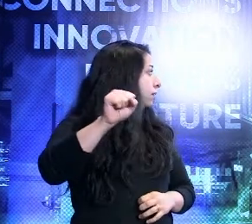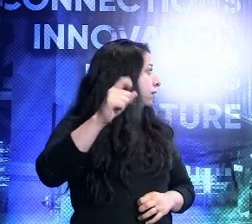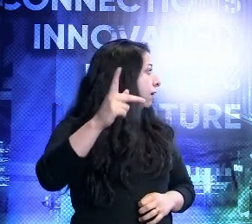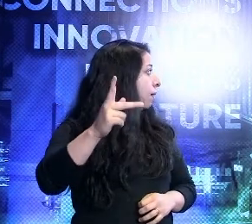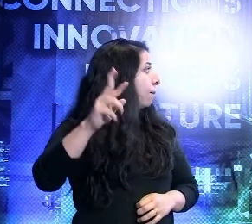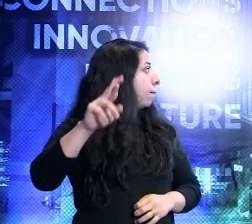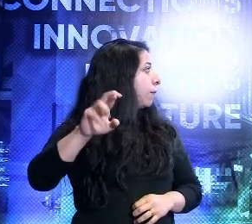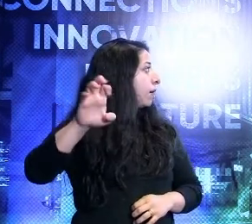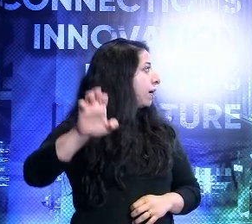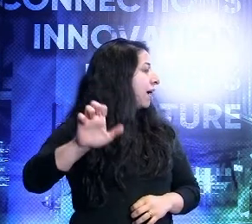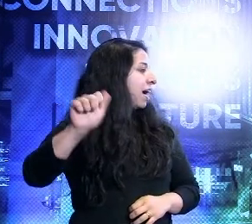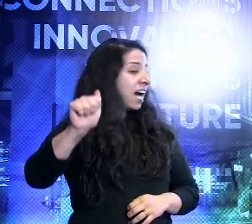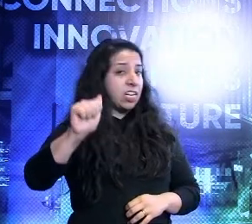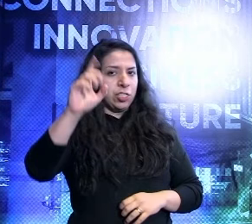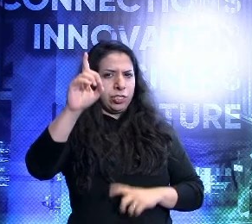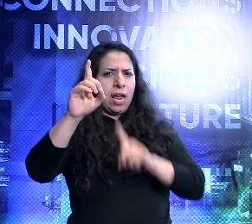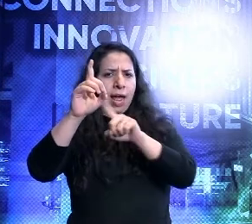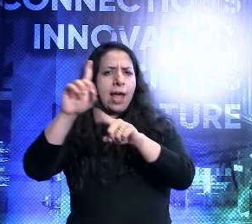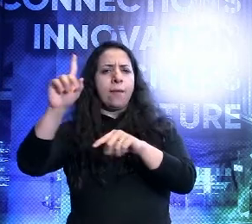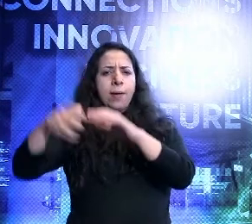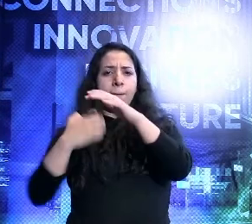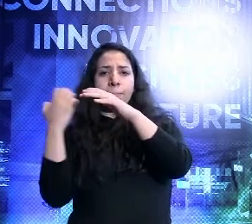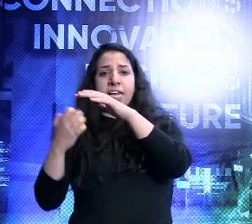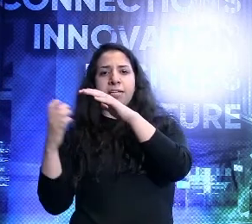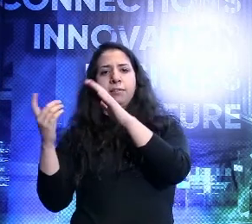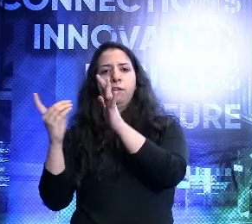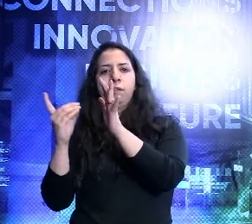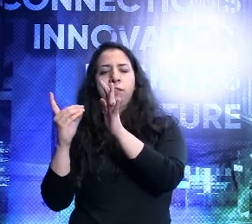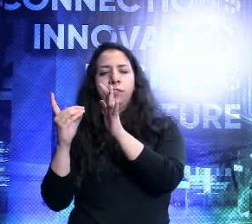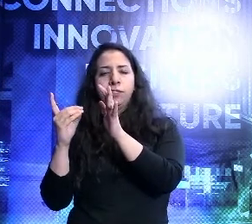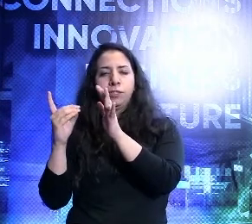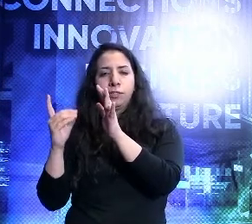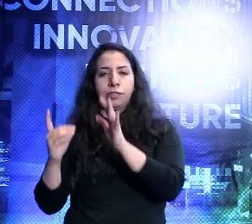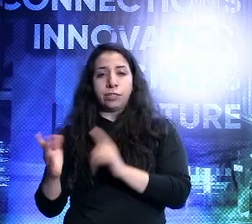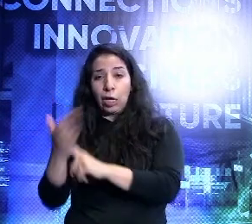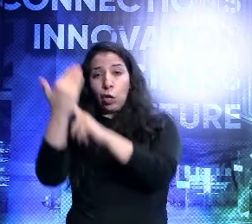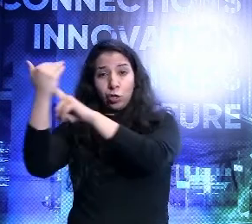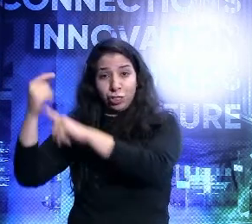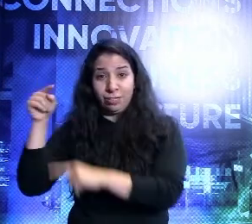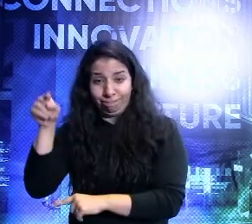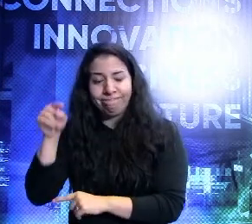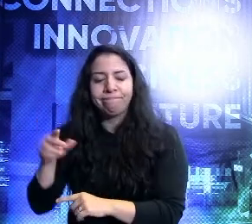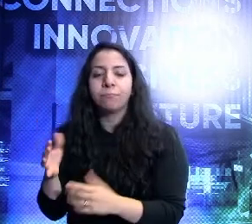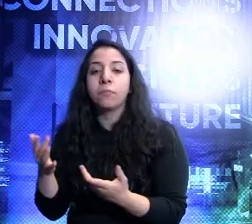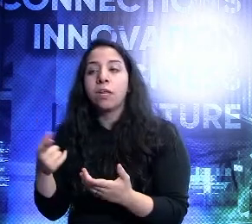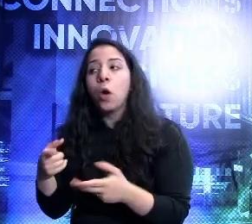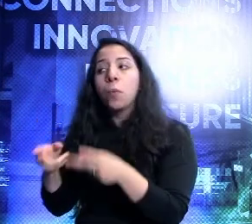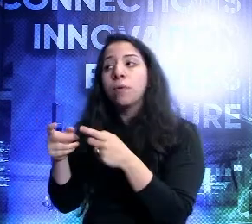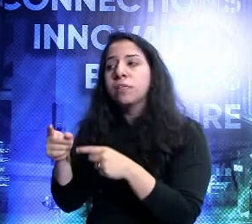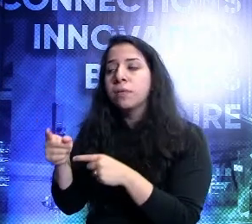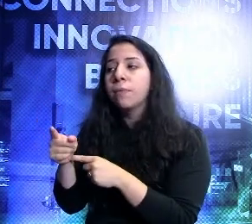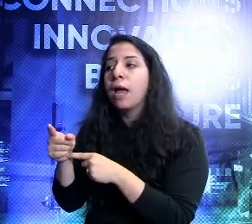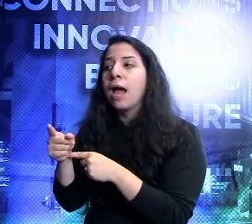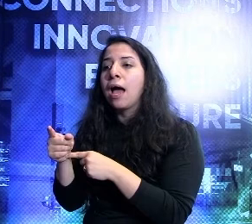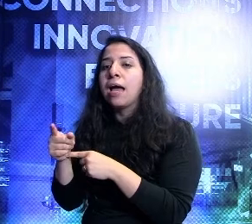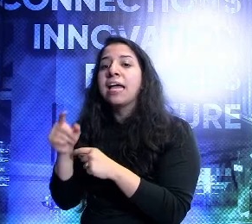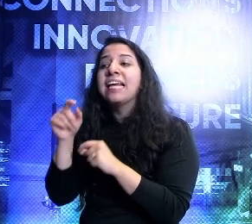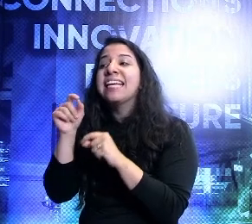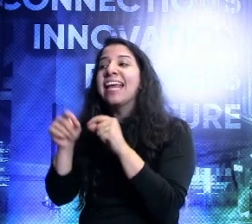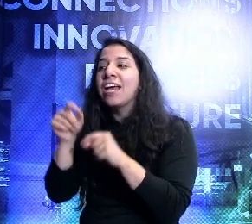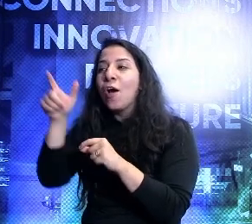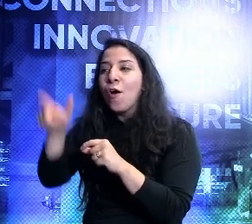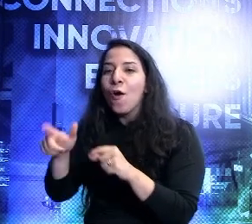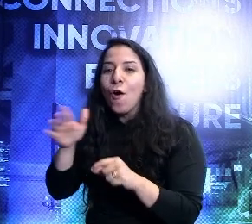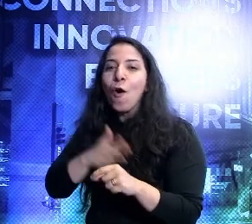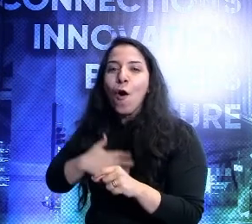aplicamos também numa empresa de tecnologia. A gente fez o LDTM com eles, e a gente identifica aqui, ó, quem joga Pro Evolution Soccer, FIFA, etc. e